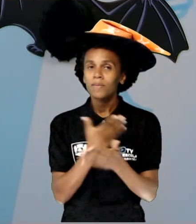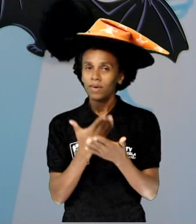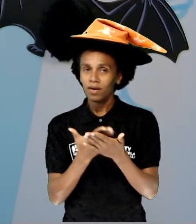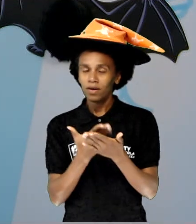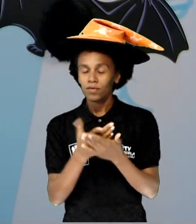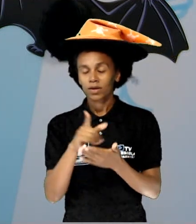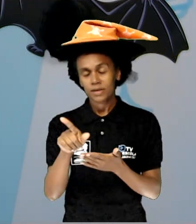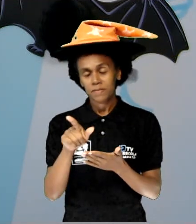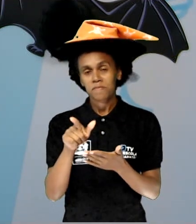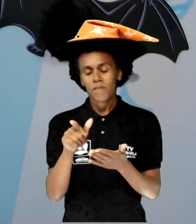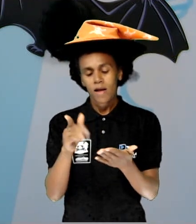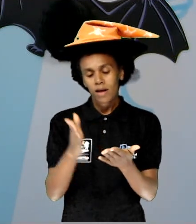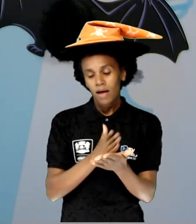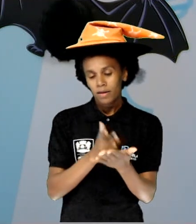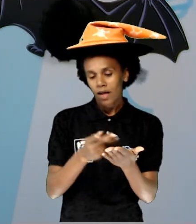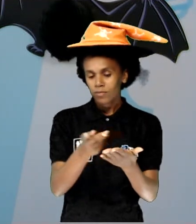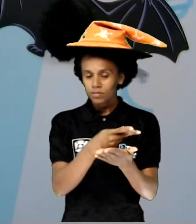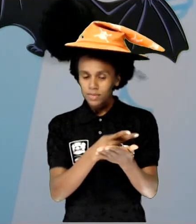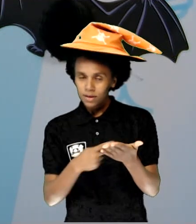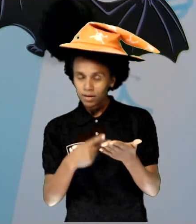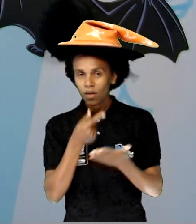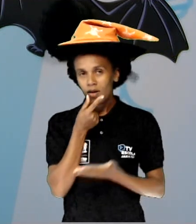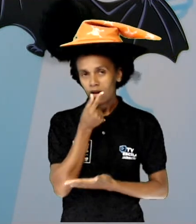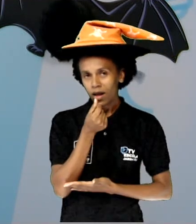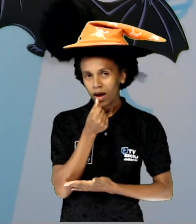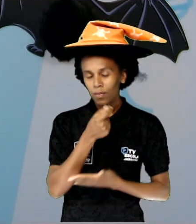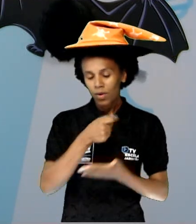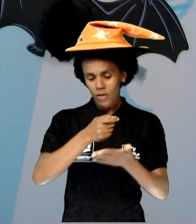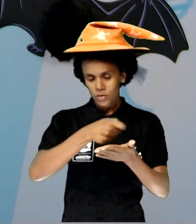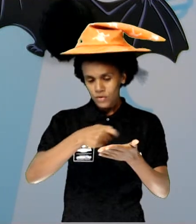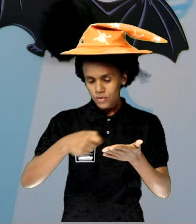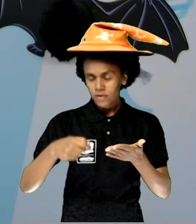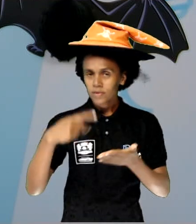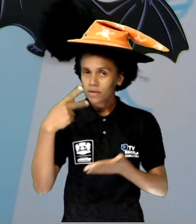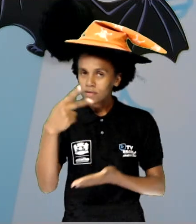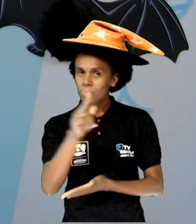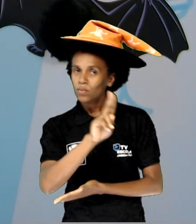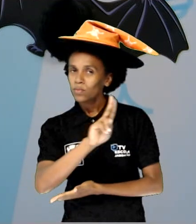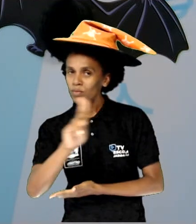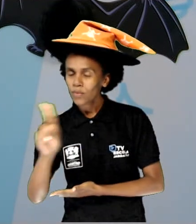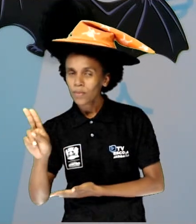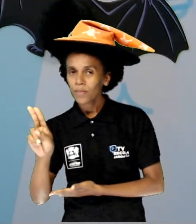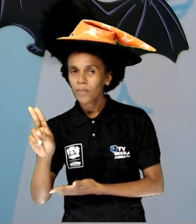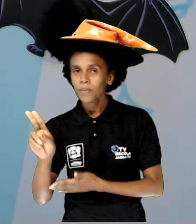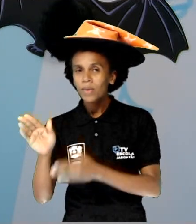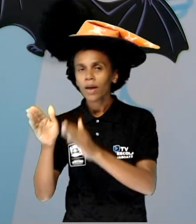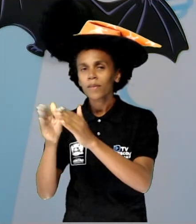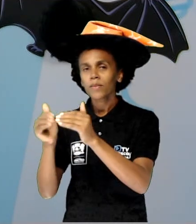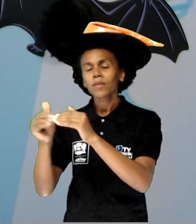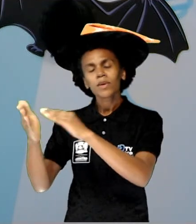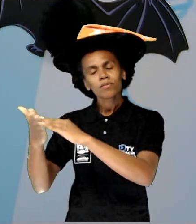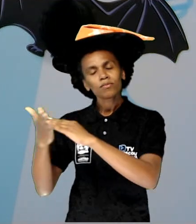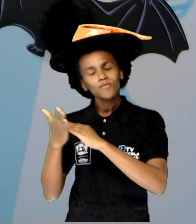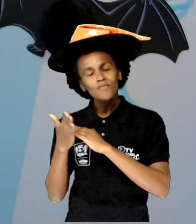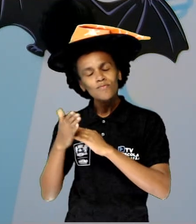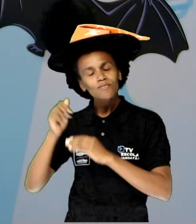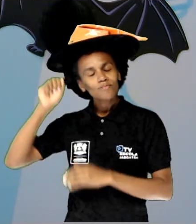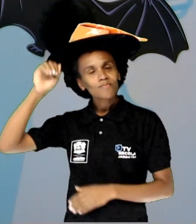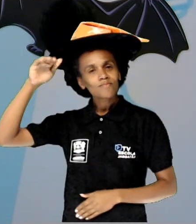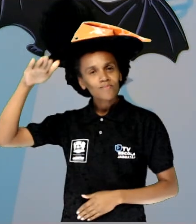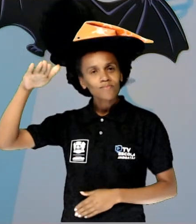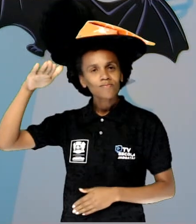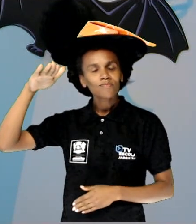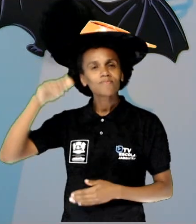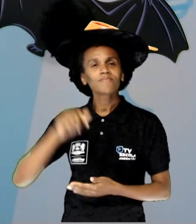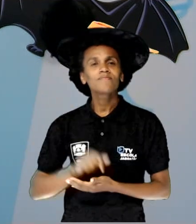de desenho e um lápis inscrever um seu nome pedir ajuda a um adulto para nomear essas